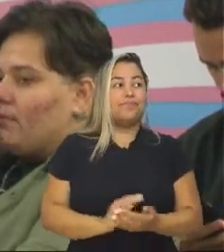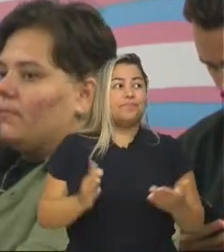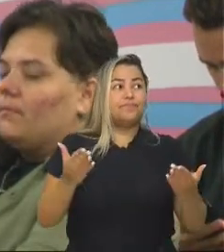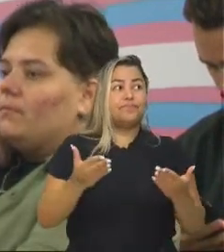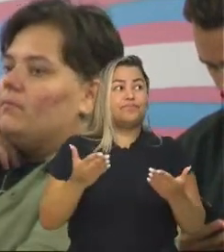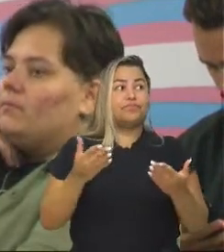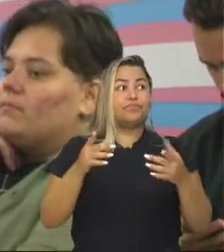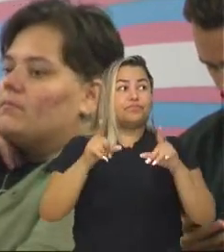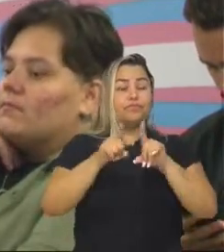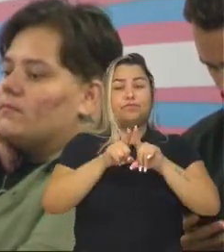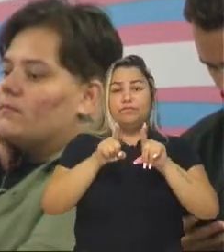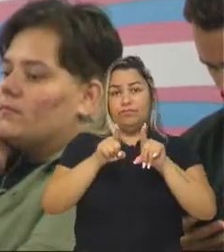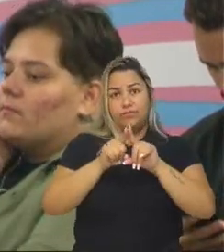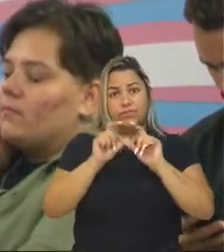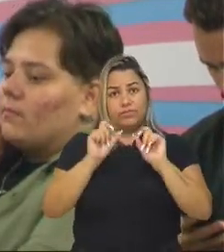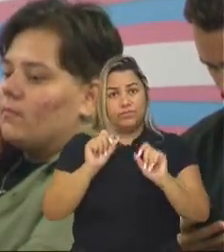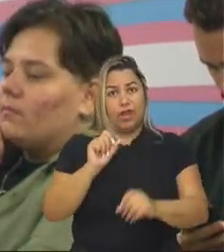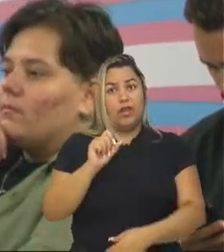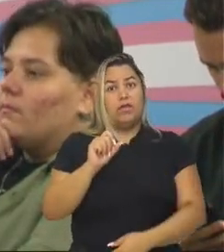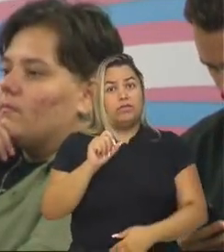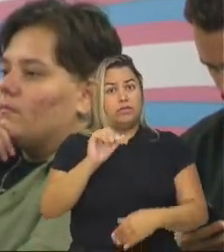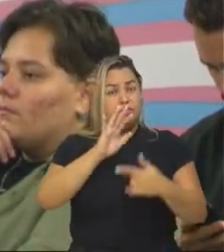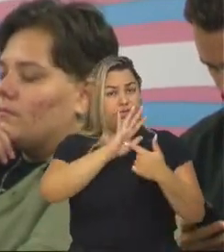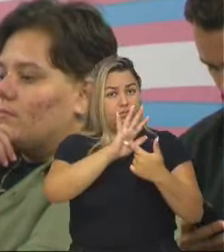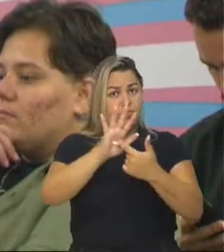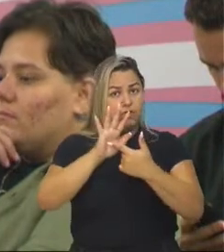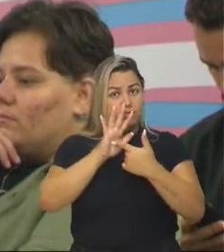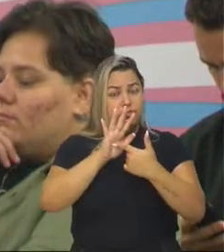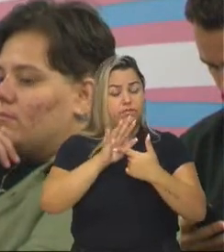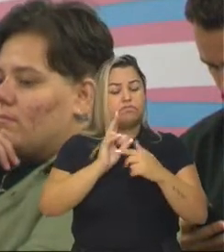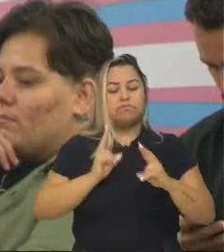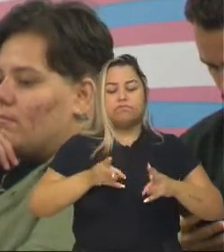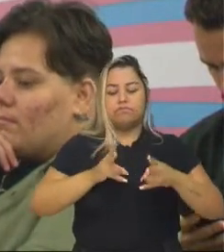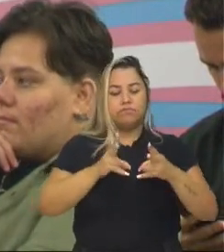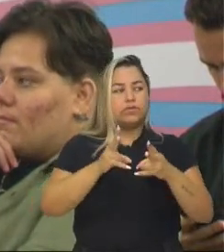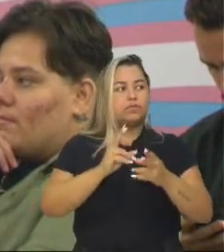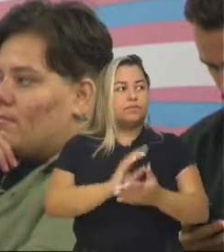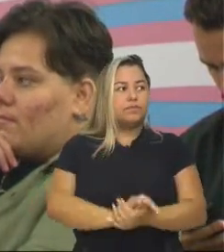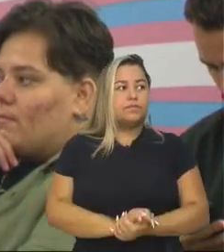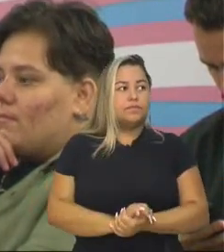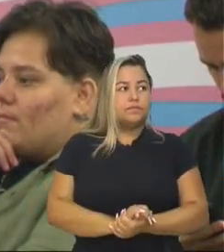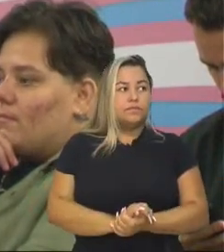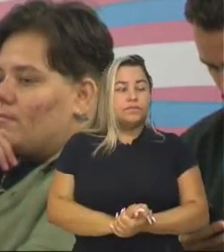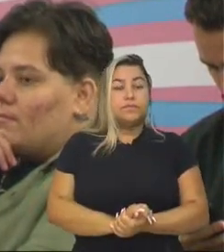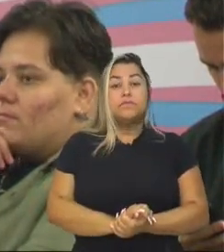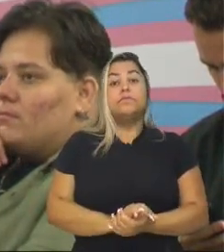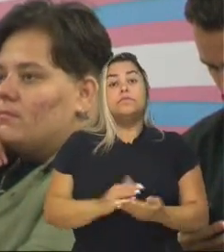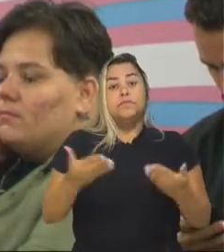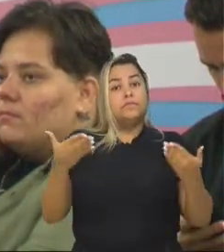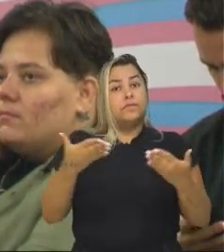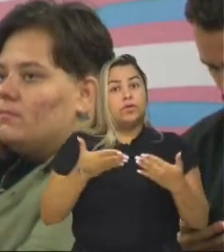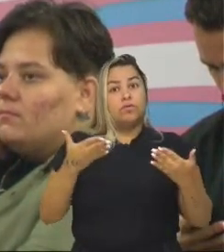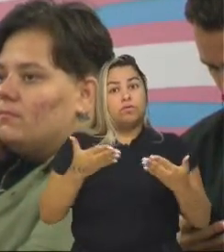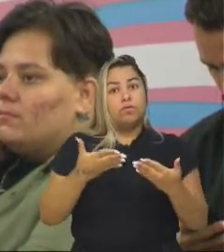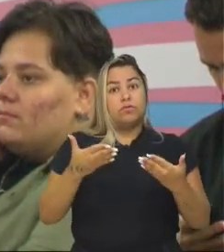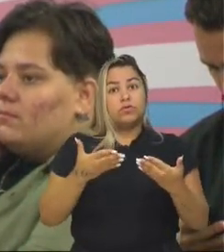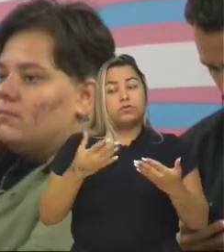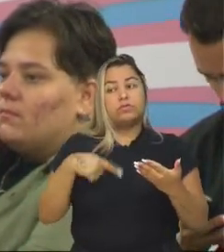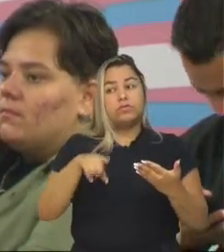que ele se mostra quem ele sempre foi. Né? E hoje a gente está